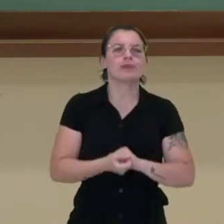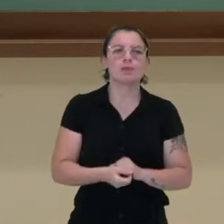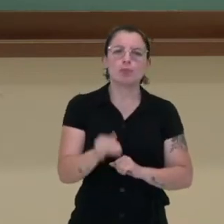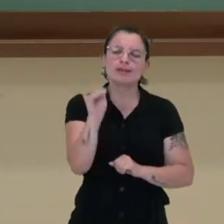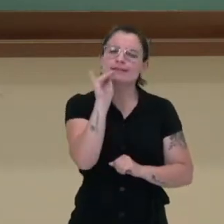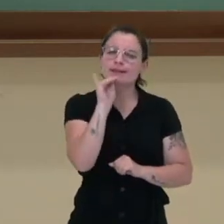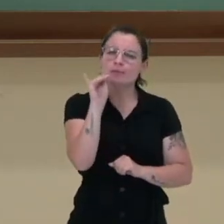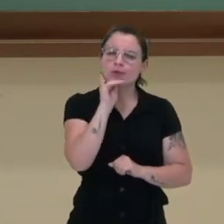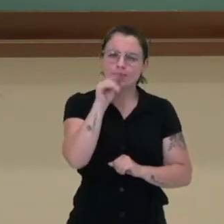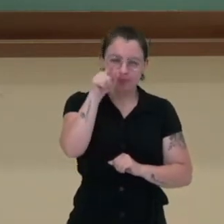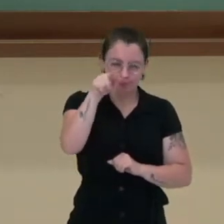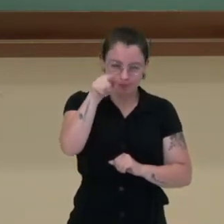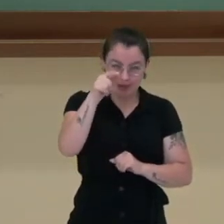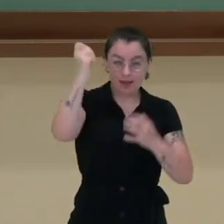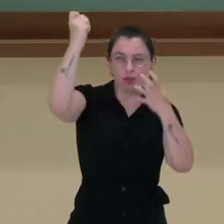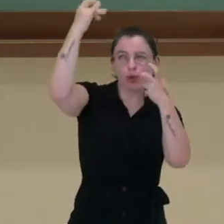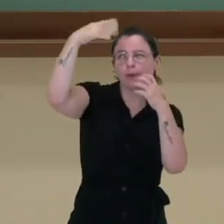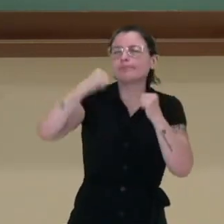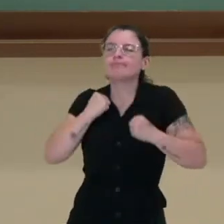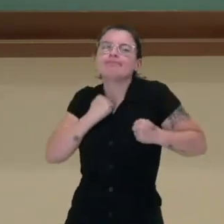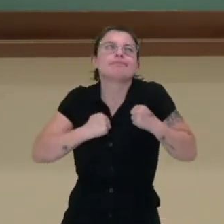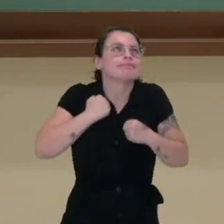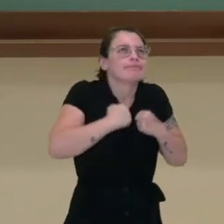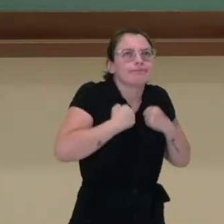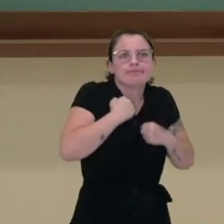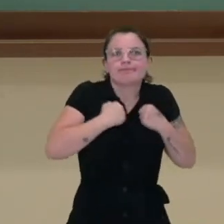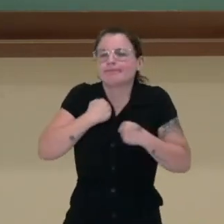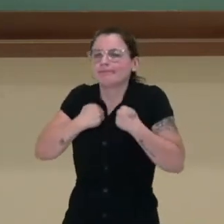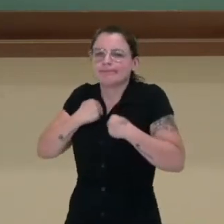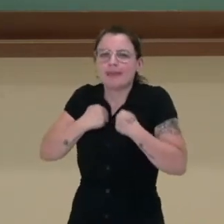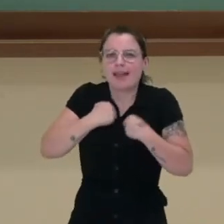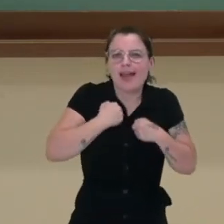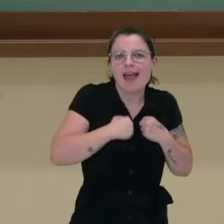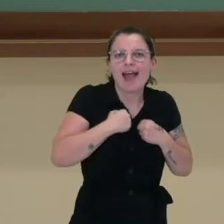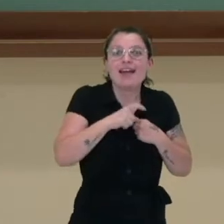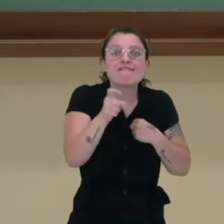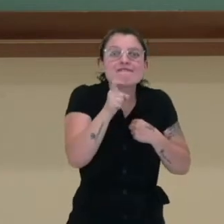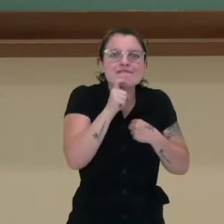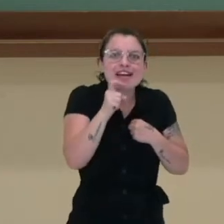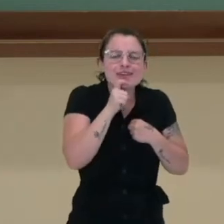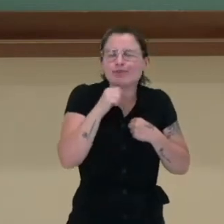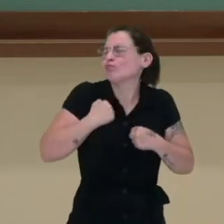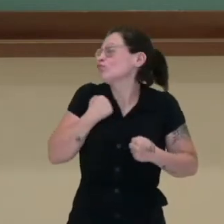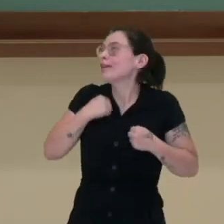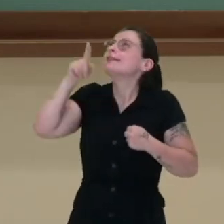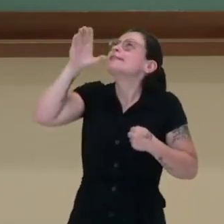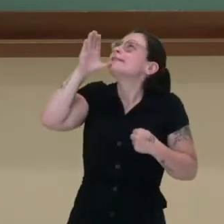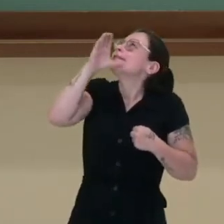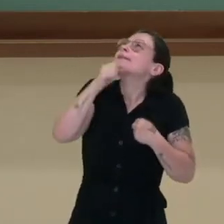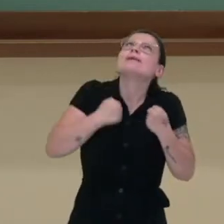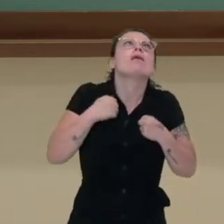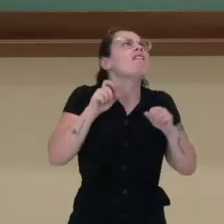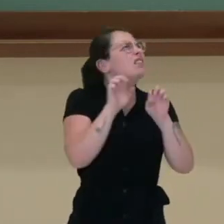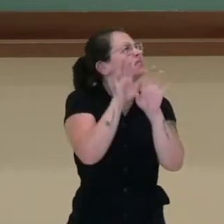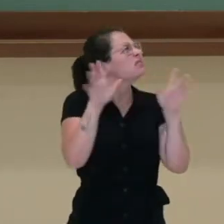está tomando banho, lá no inverno, bem quentinha a água do chuveiro, e começa a fazer aquele vapor no